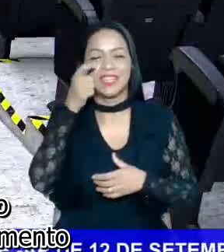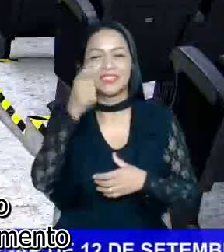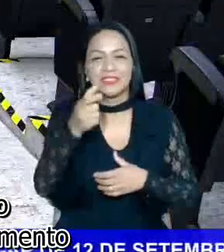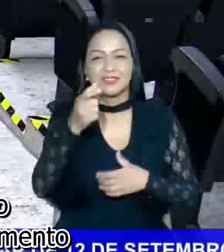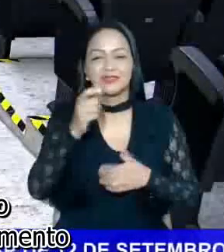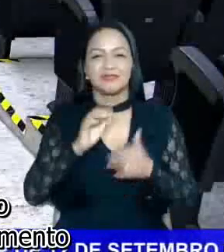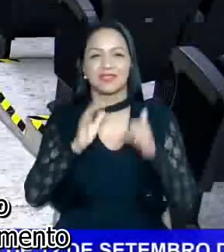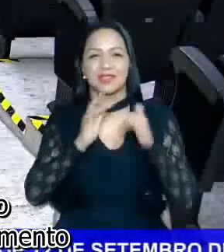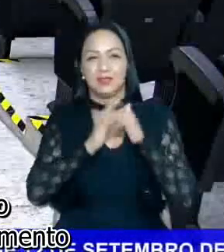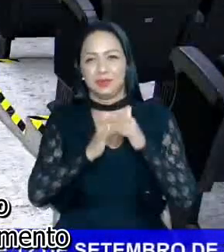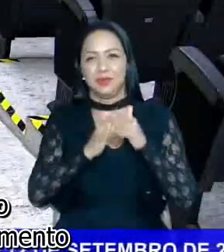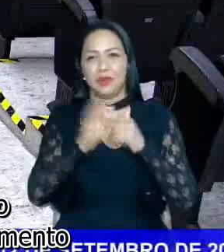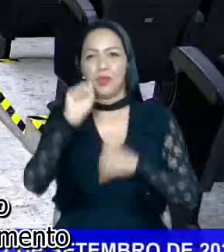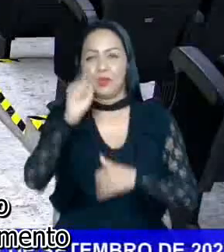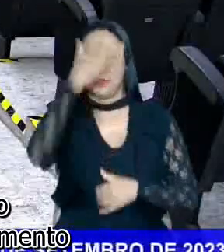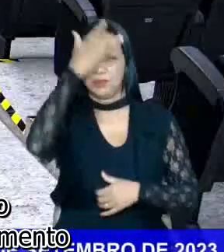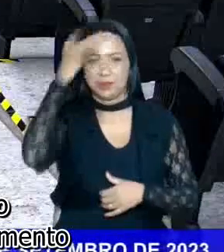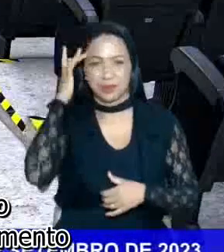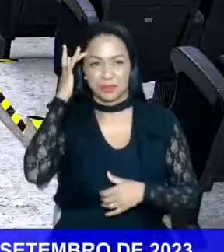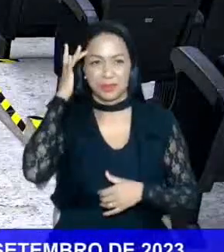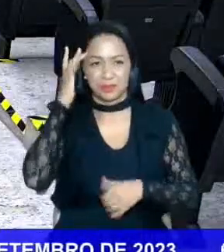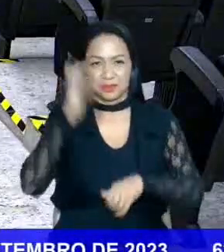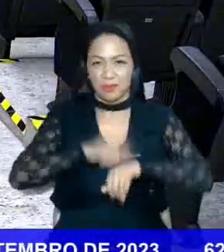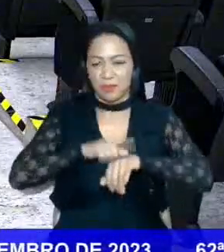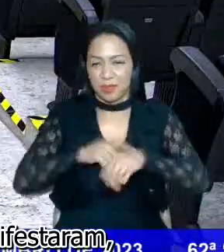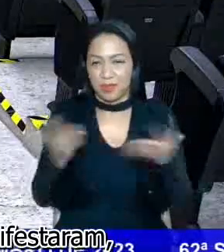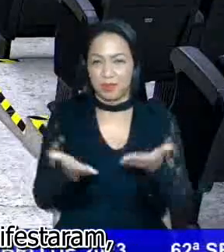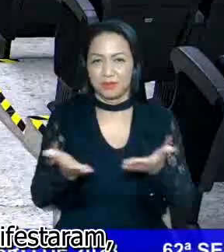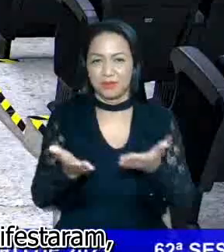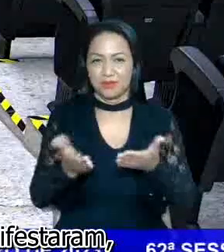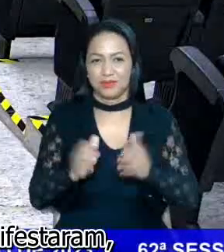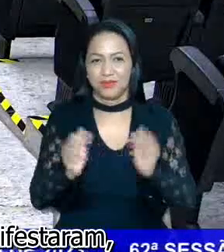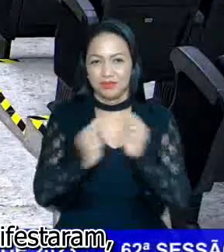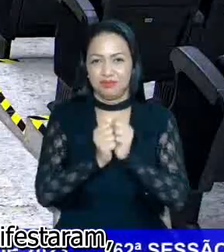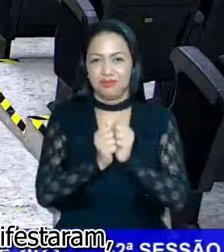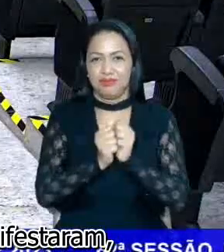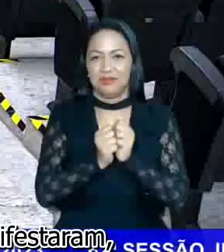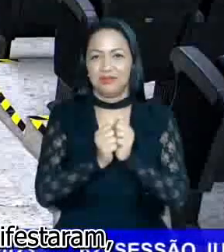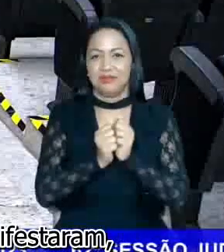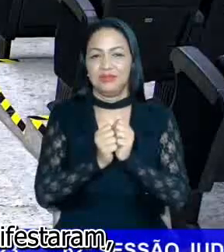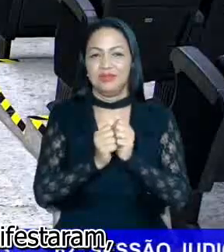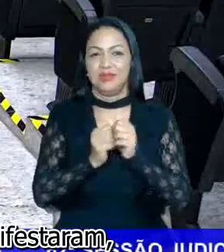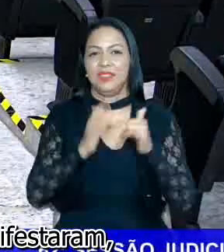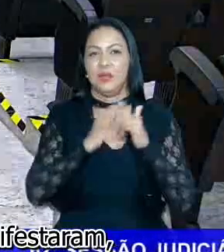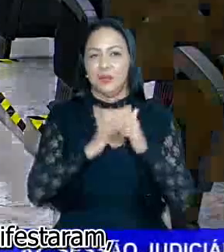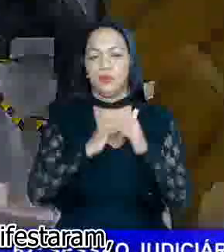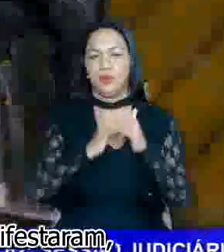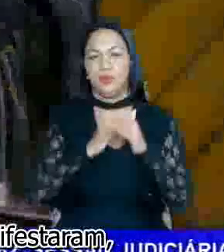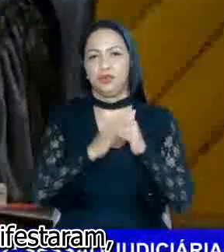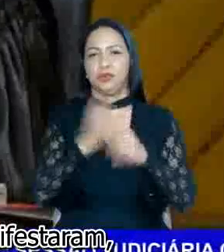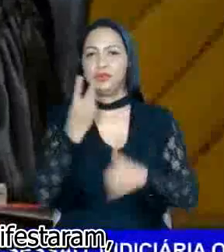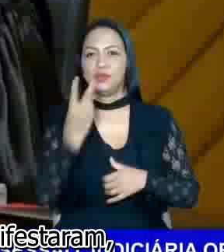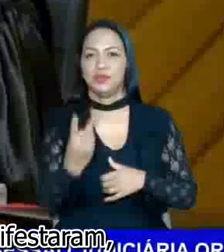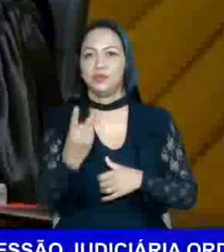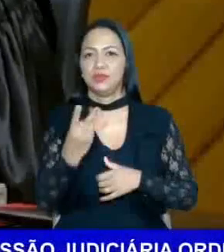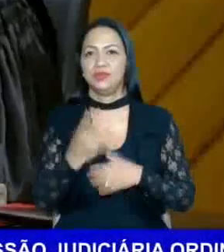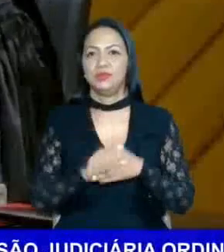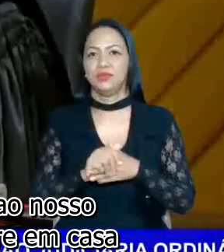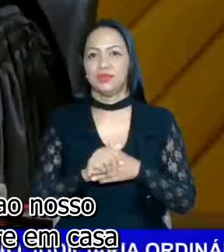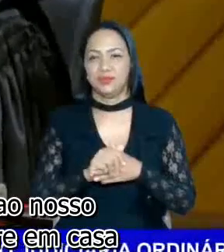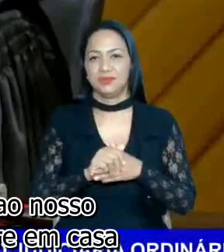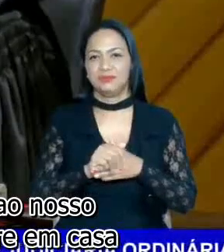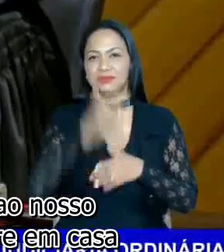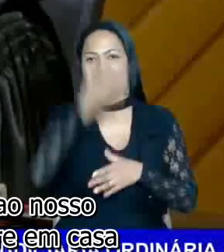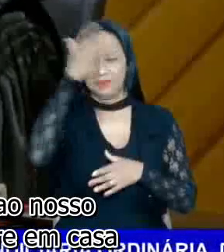Imagem sendo ampla do acompanhados por 8 plenário. pessoas nesse exato momento, junto ao nosso canal do YouTube, e 2 delas manifestaram,